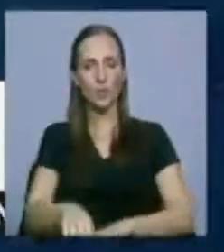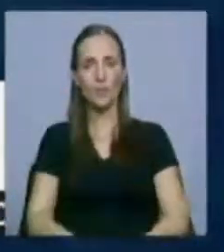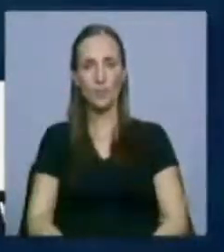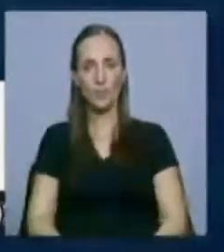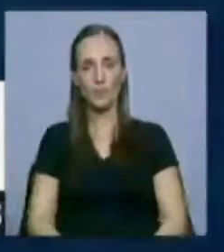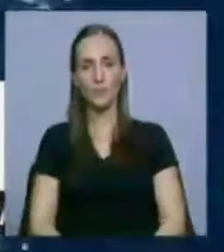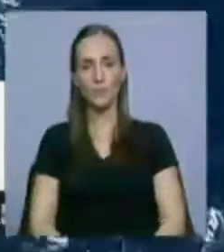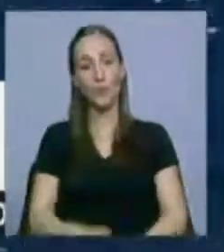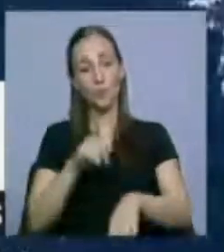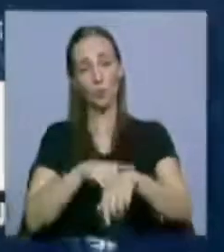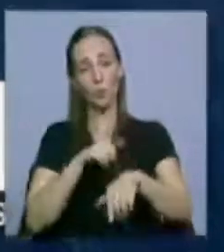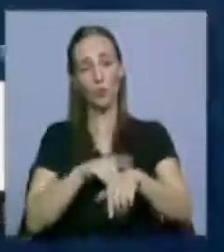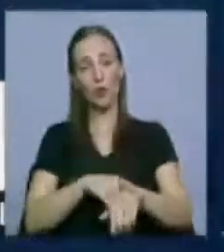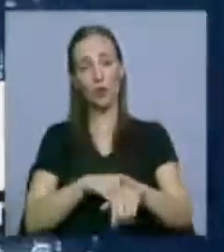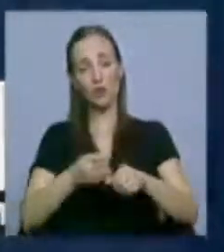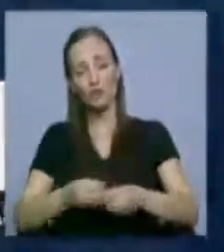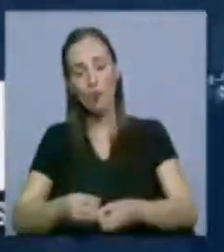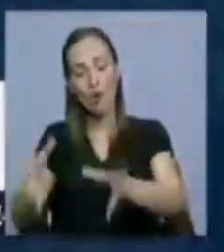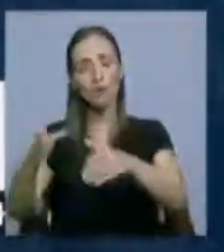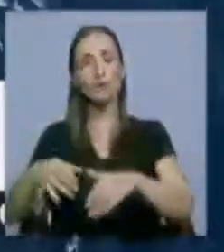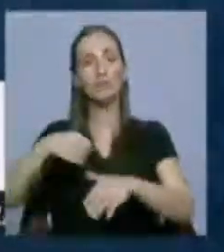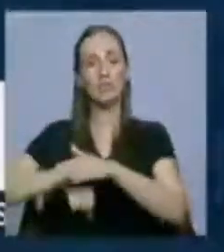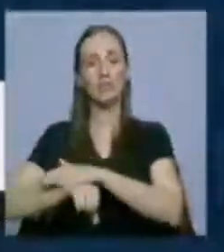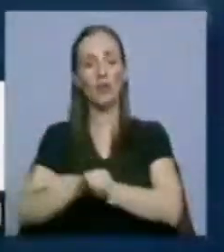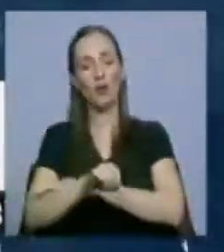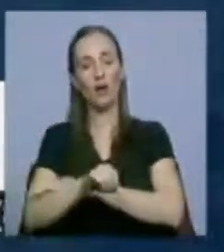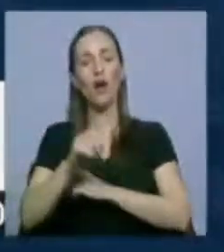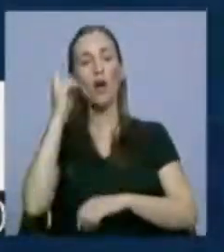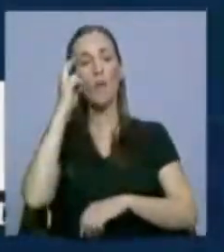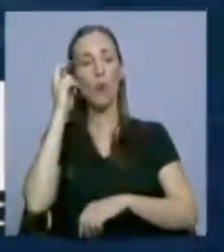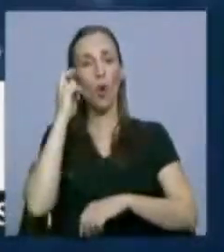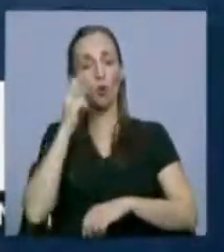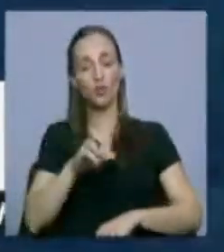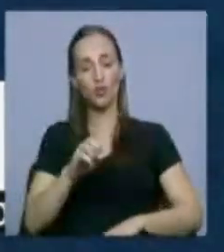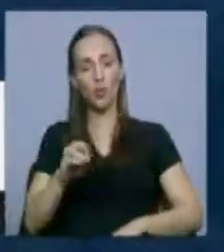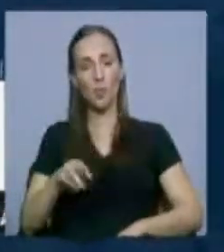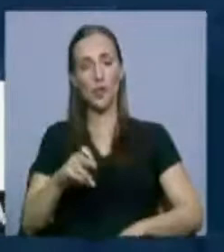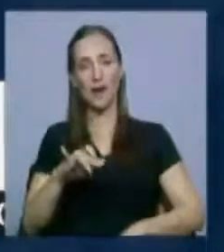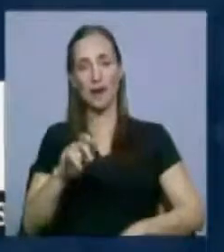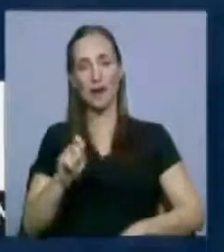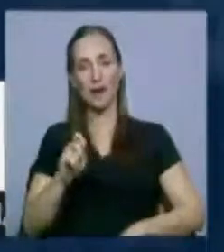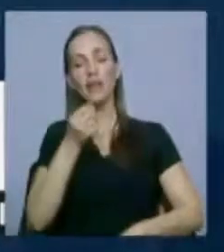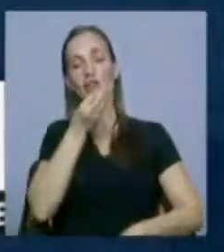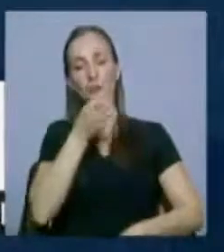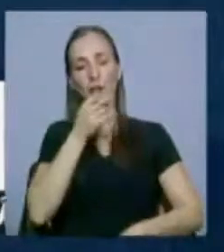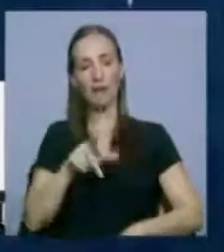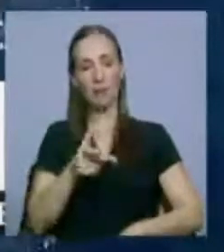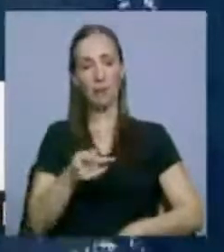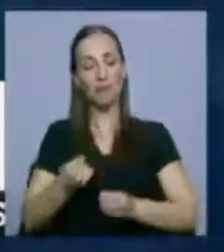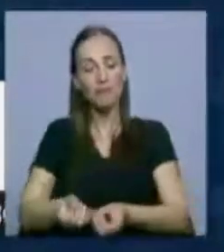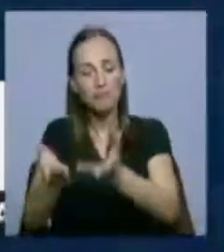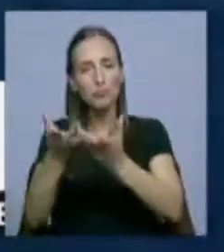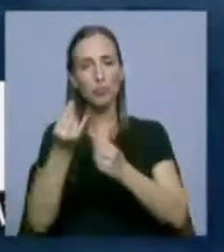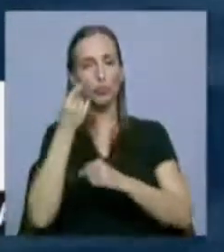Este é o momento da libertação. O biólogo do Zumarino explica à RTP a importância desta operação.